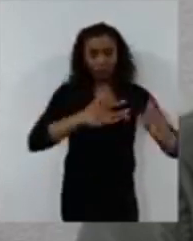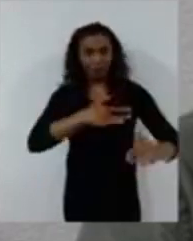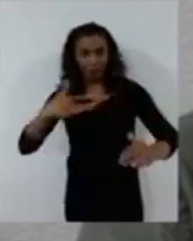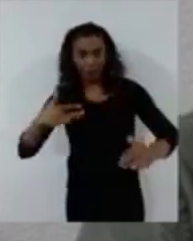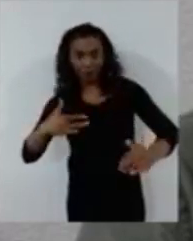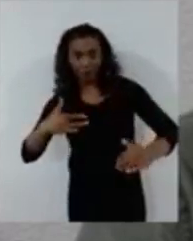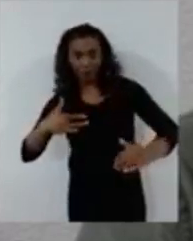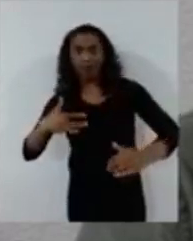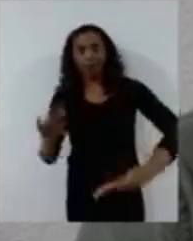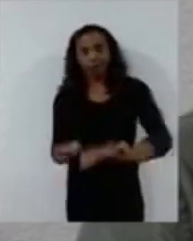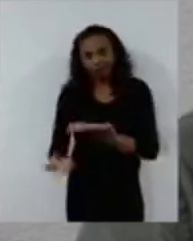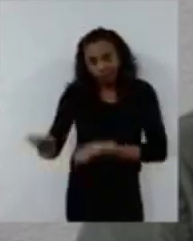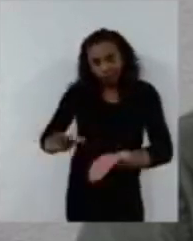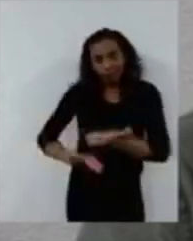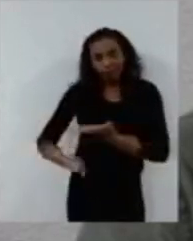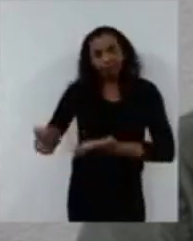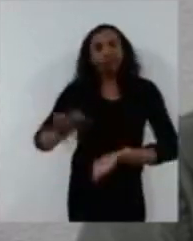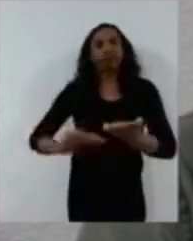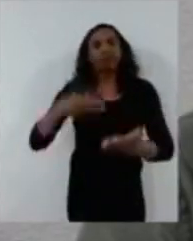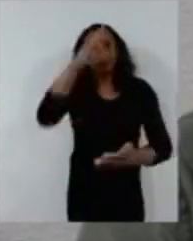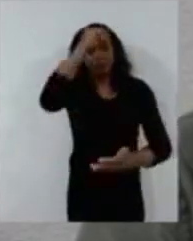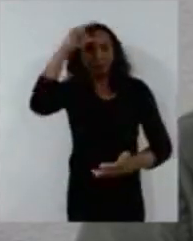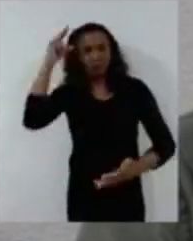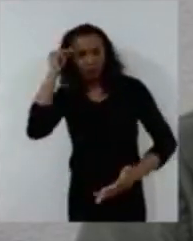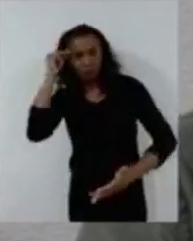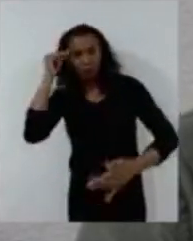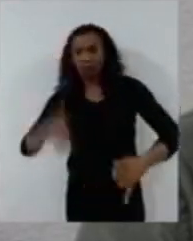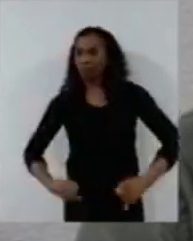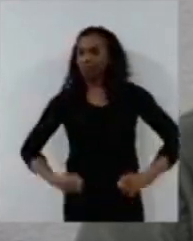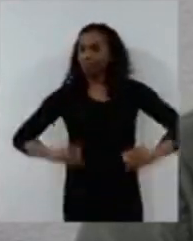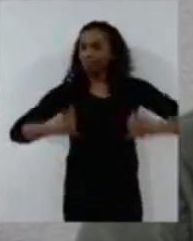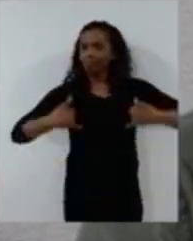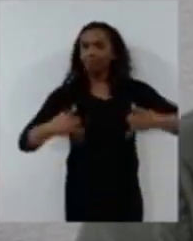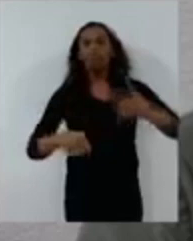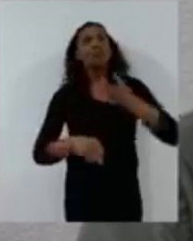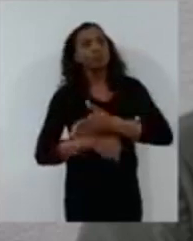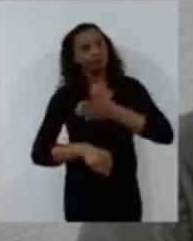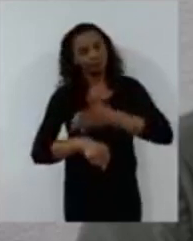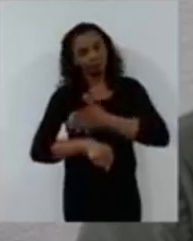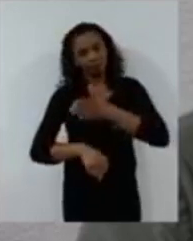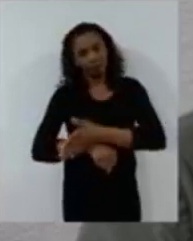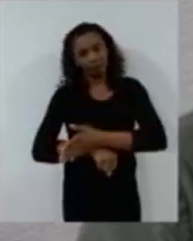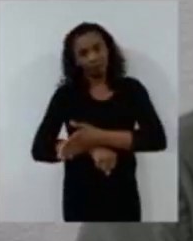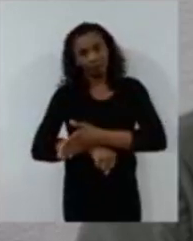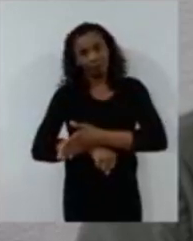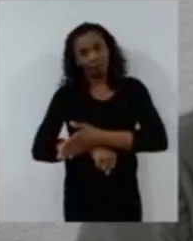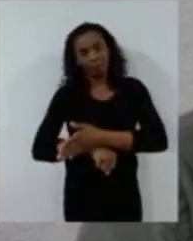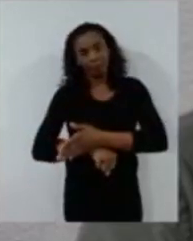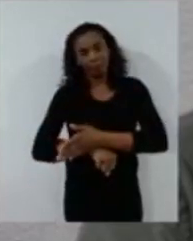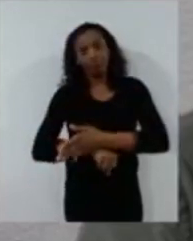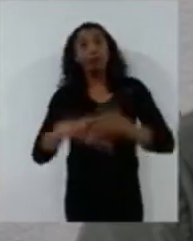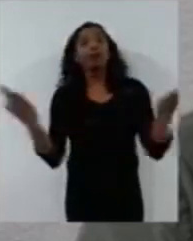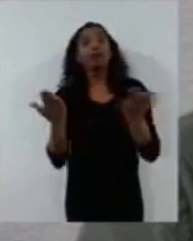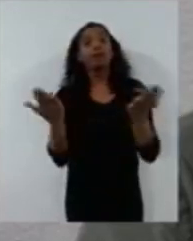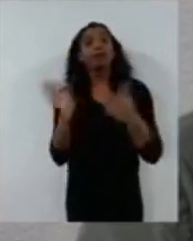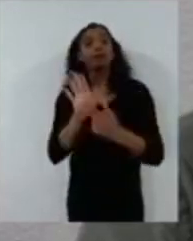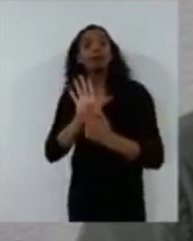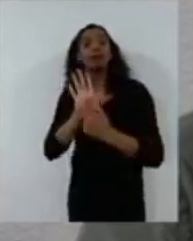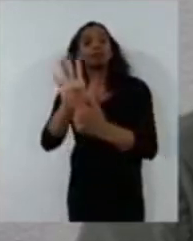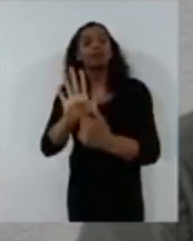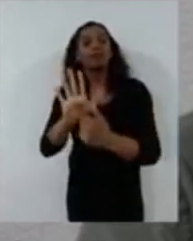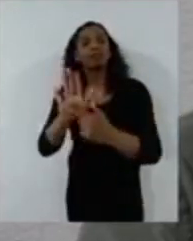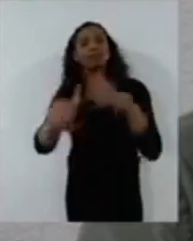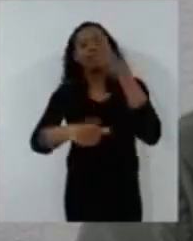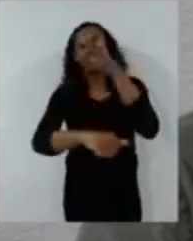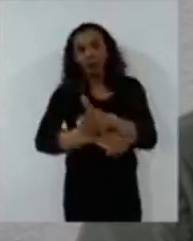Muriaé tem muito orgulho de participar. Para você agora, vou passar um videozinho de um